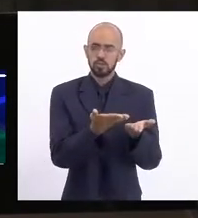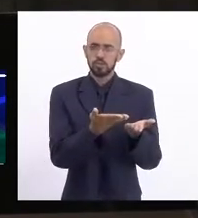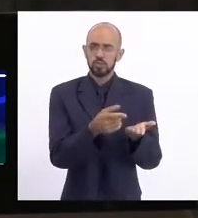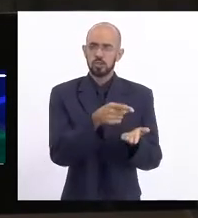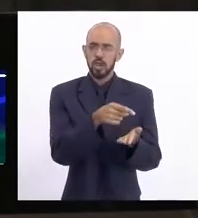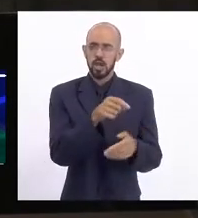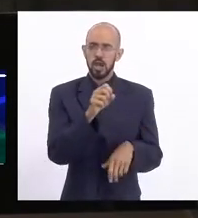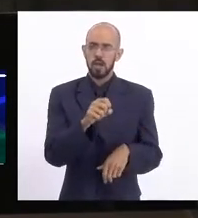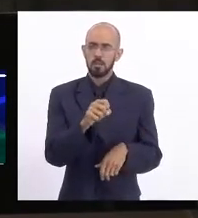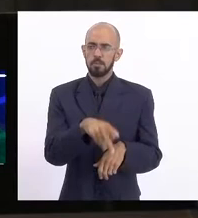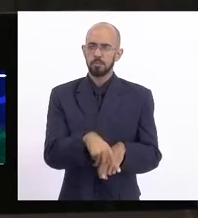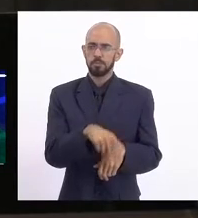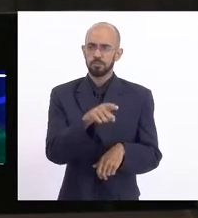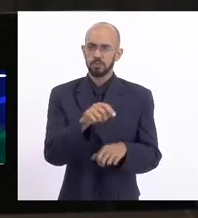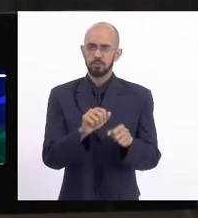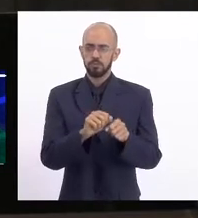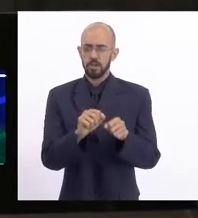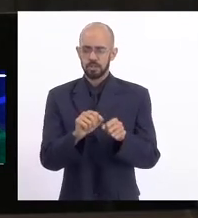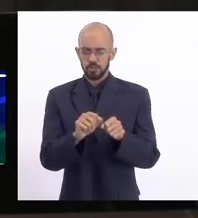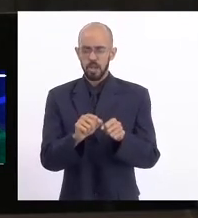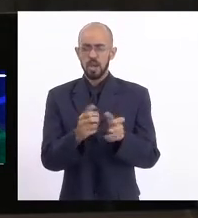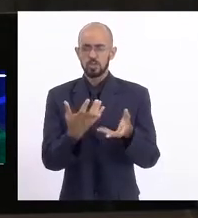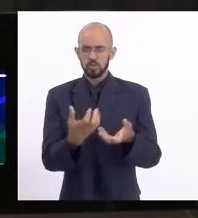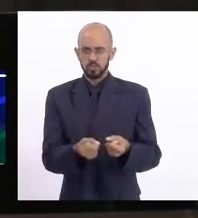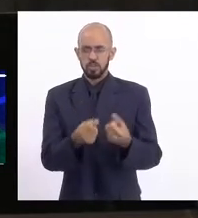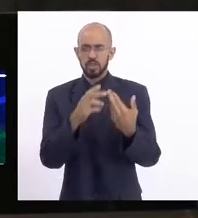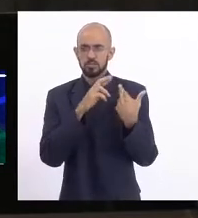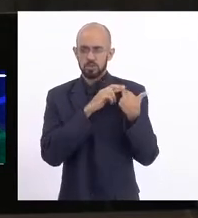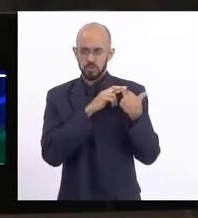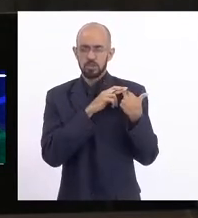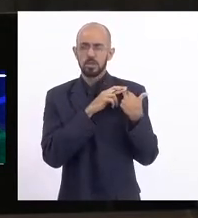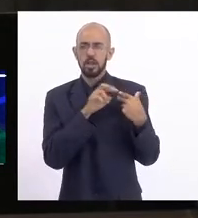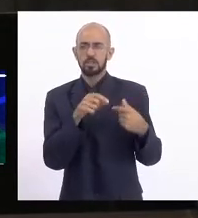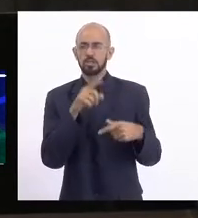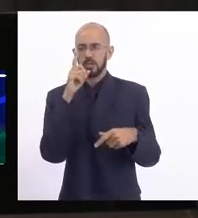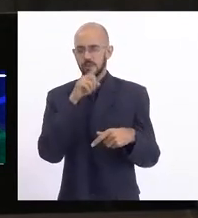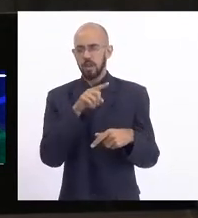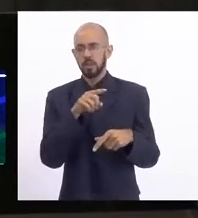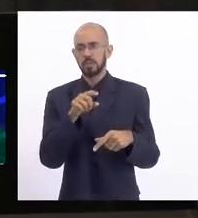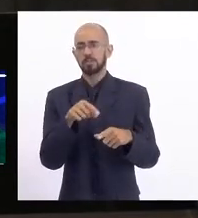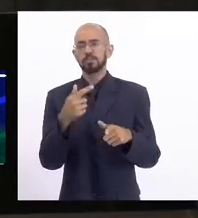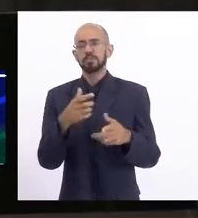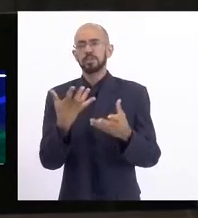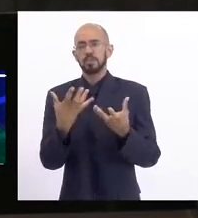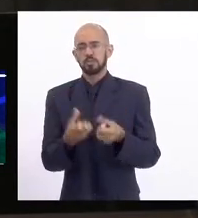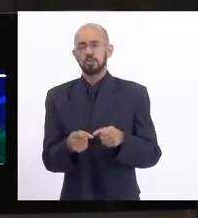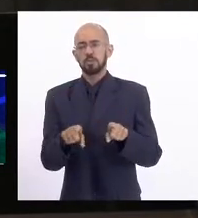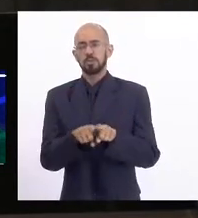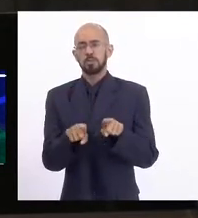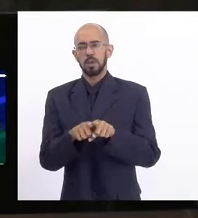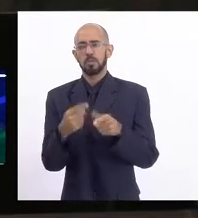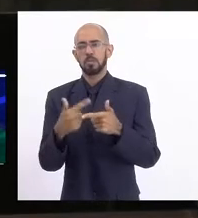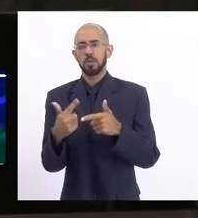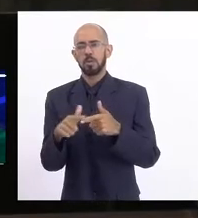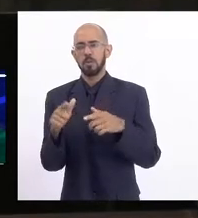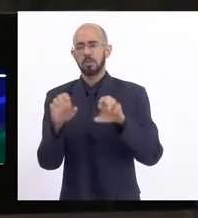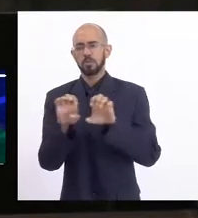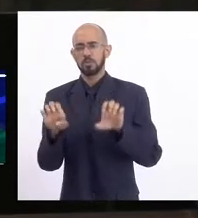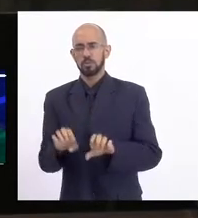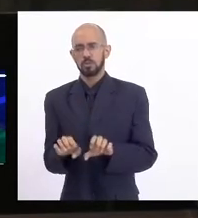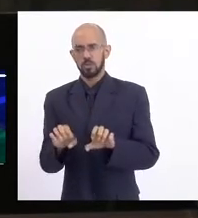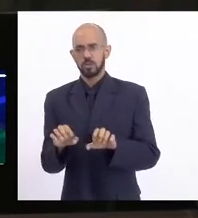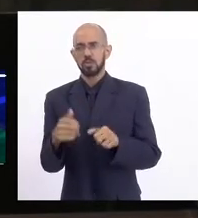fazer a meia-culpa e de reconhecer que o problema da Previdência é estrutural. E esse debate precisa ter mais apreço